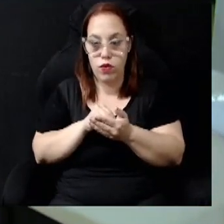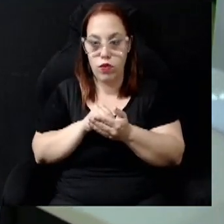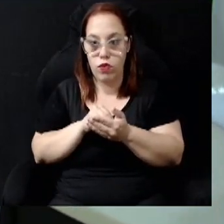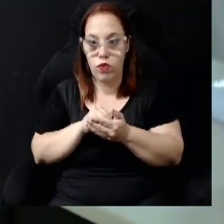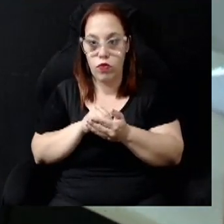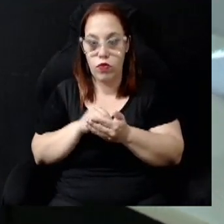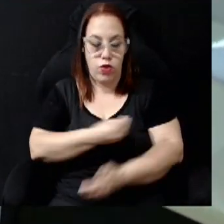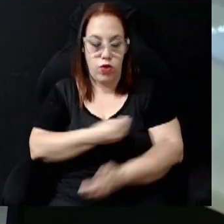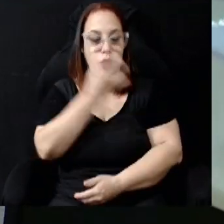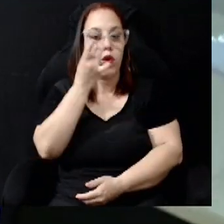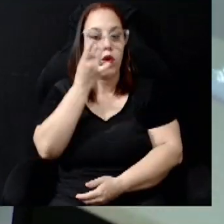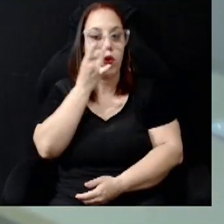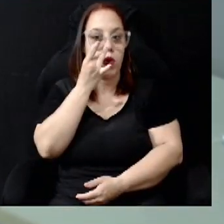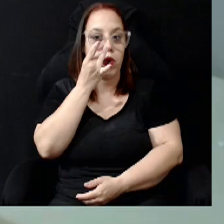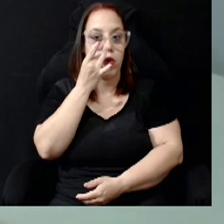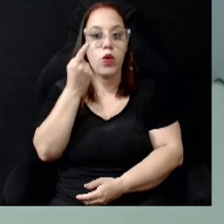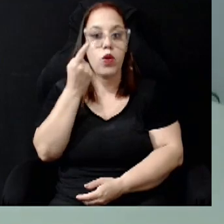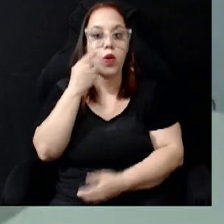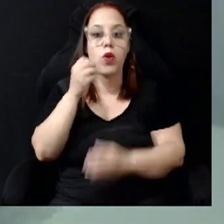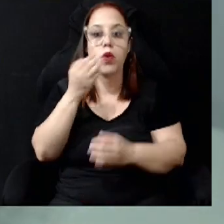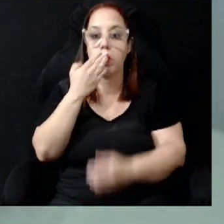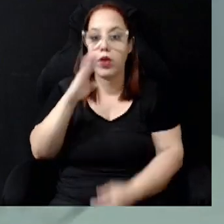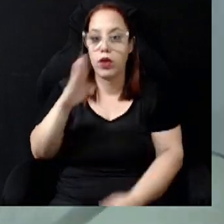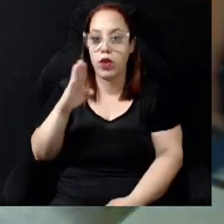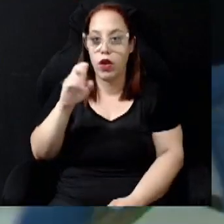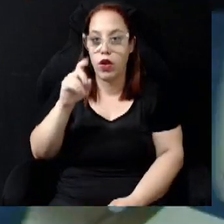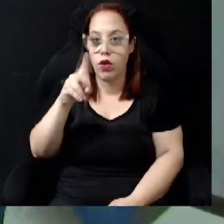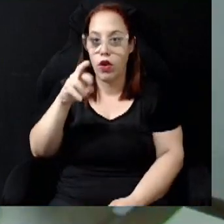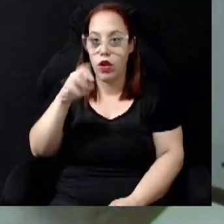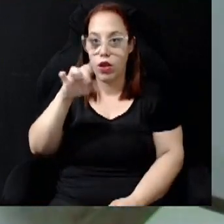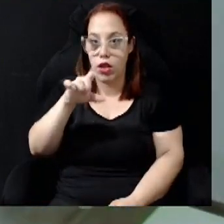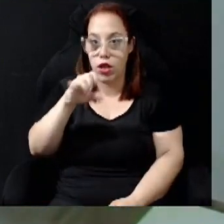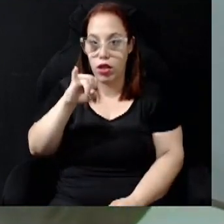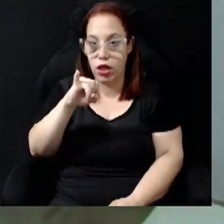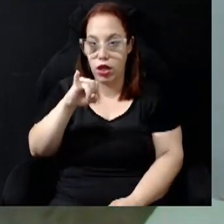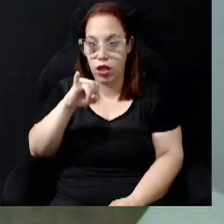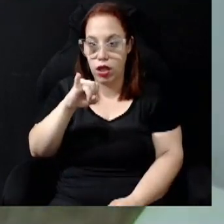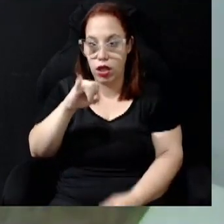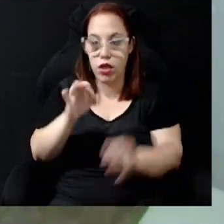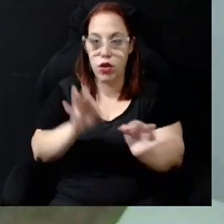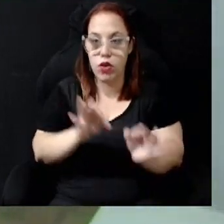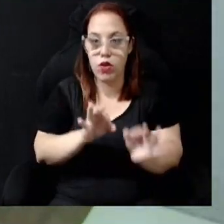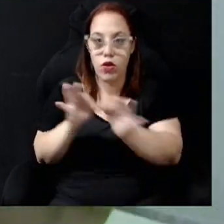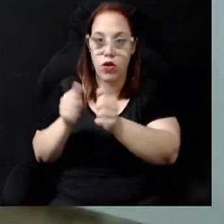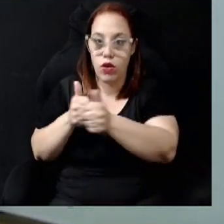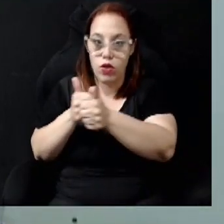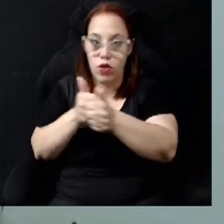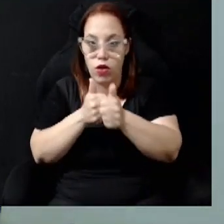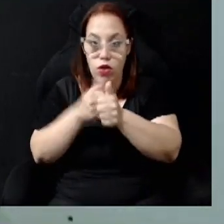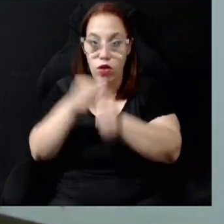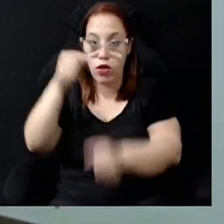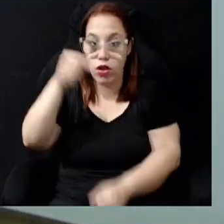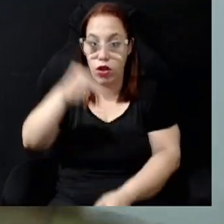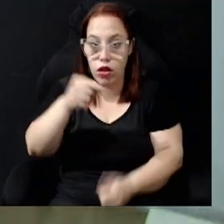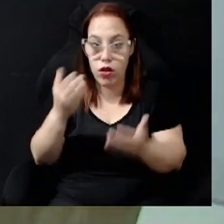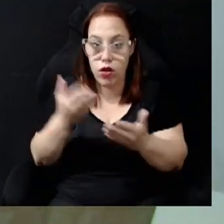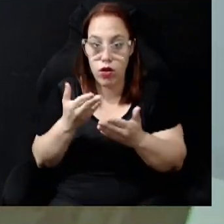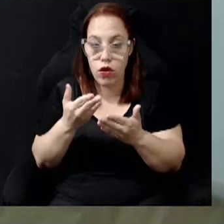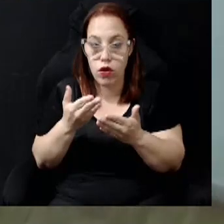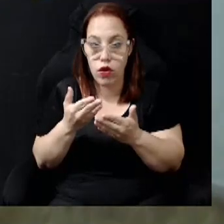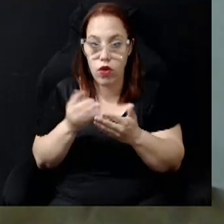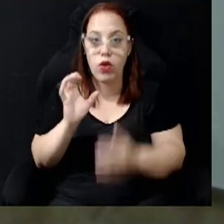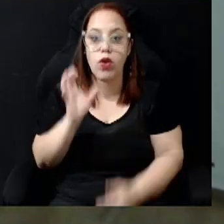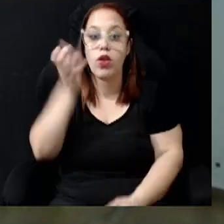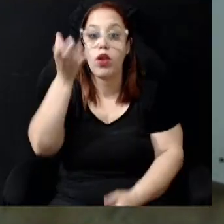Estamos, olha, eu vou pedir para o Valdecir Saraiva nos acompanhar, que eles estão aqui nesse momento conferindo. Então, o que acontece agora?